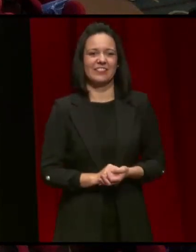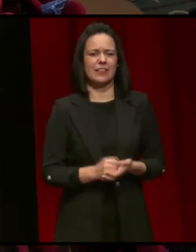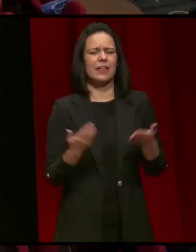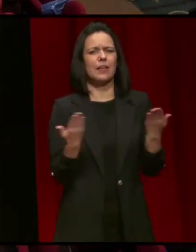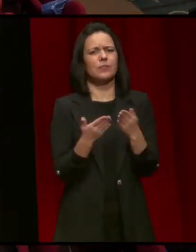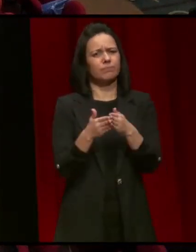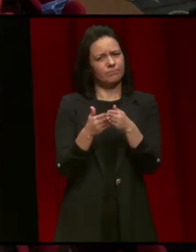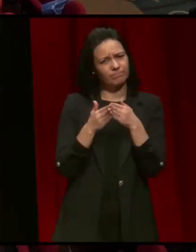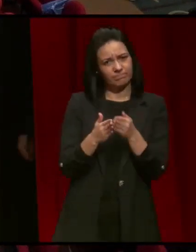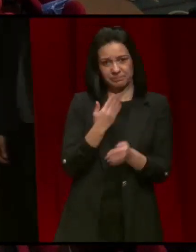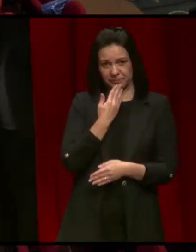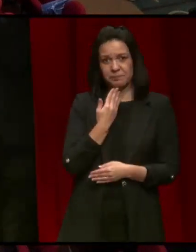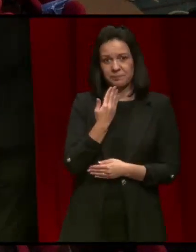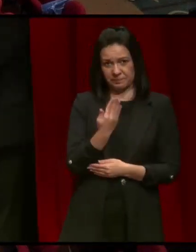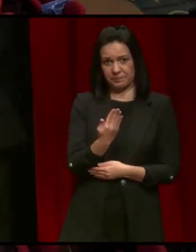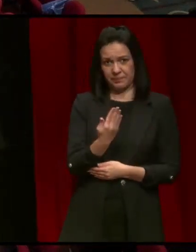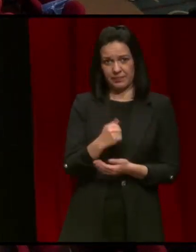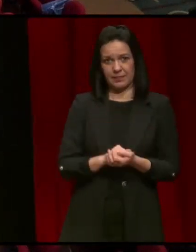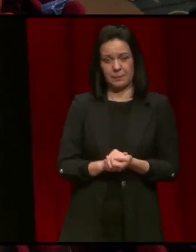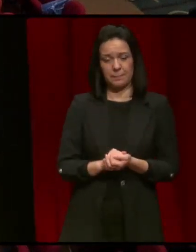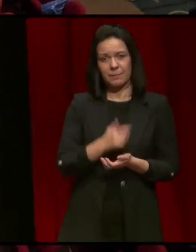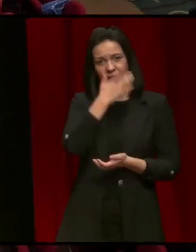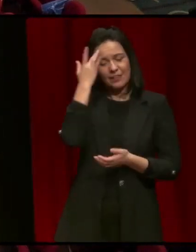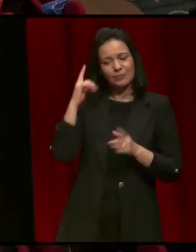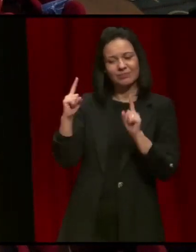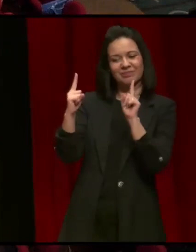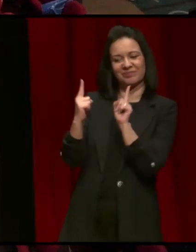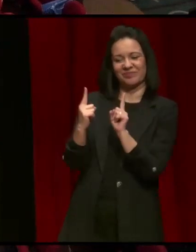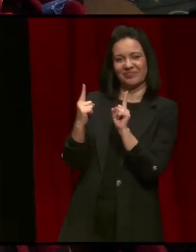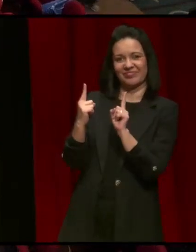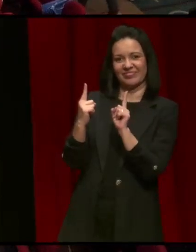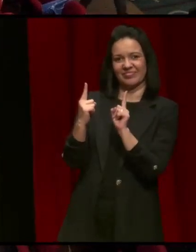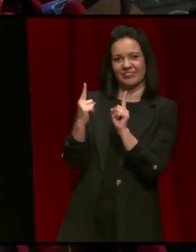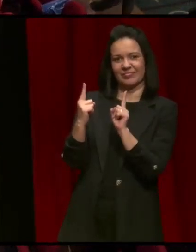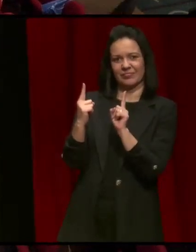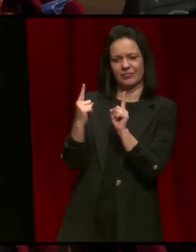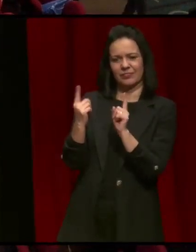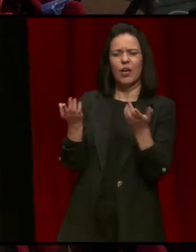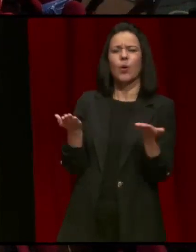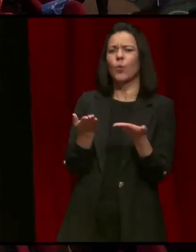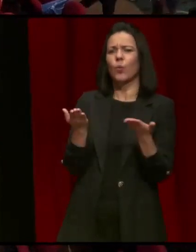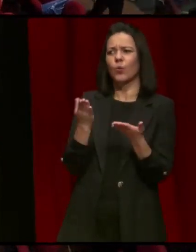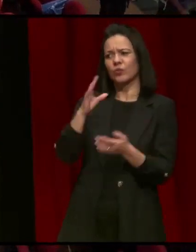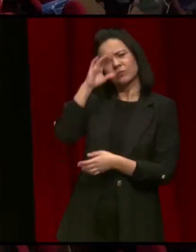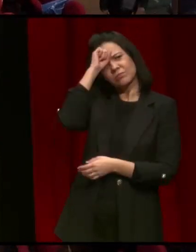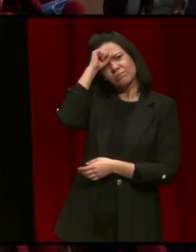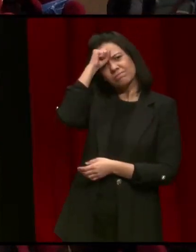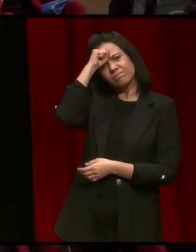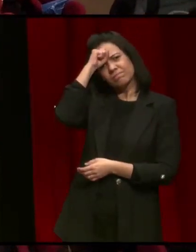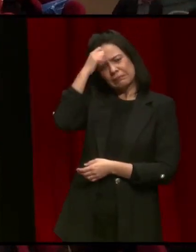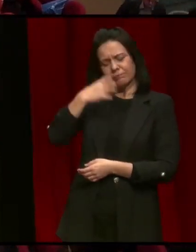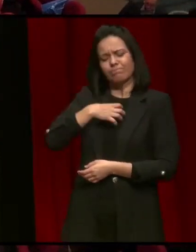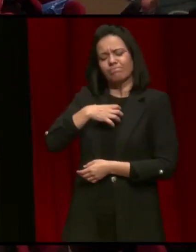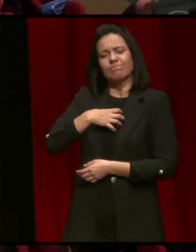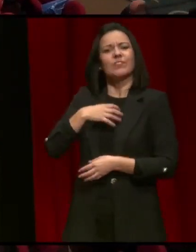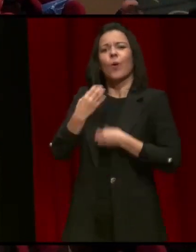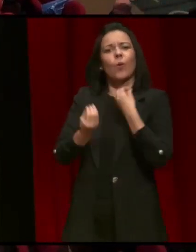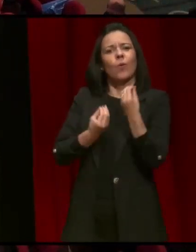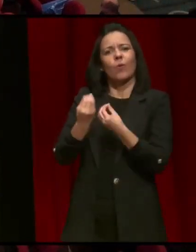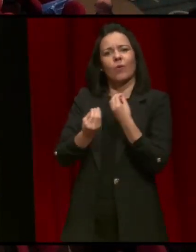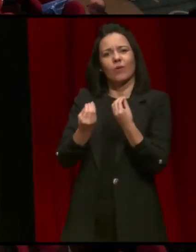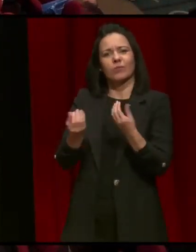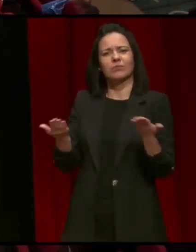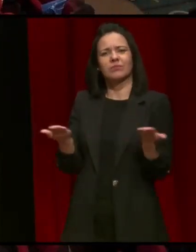favor para vocês. Fala para a pessoa do seu lado do que você aprendeu até agora, como você se sente. Qual é